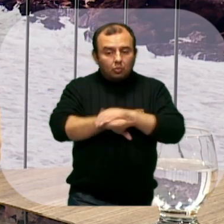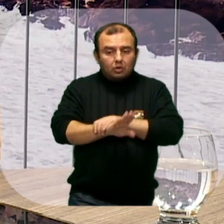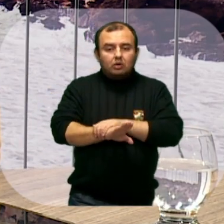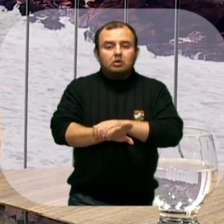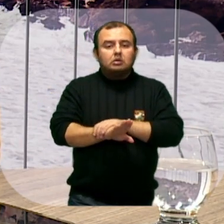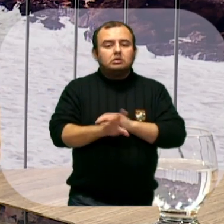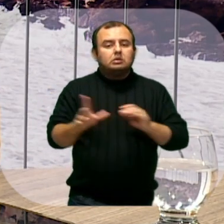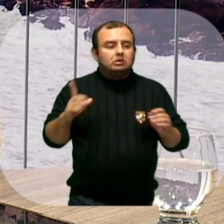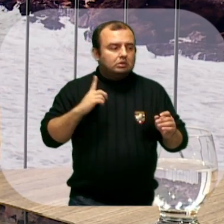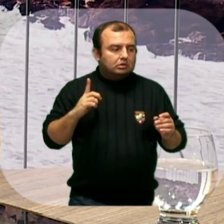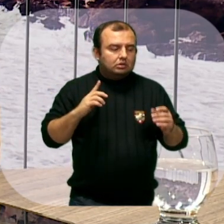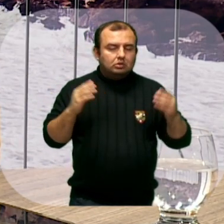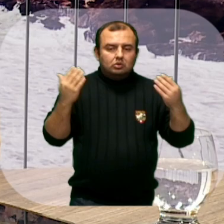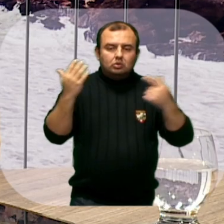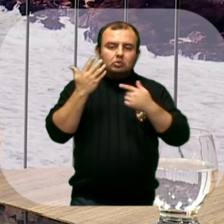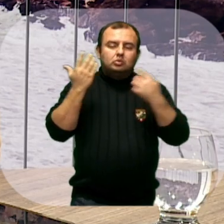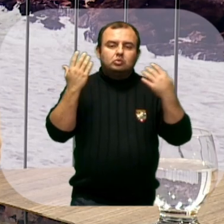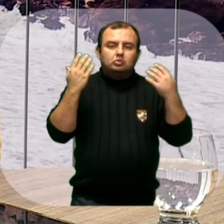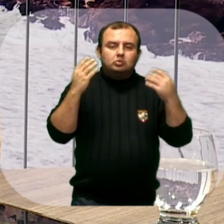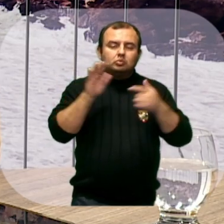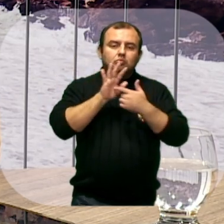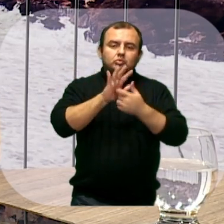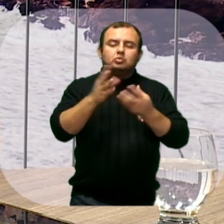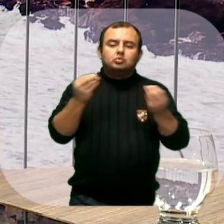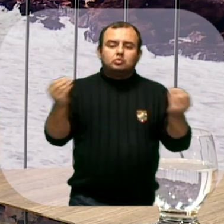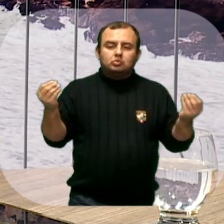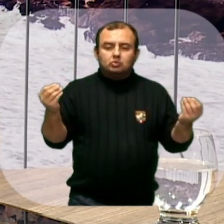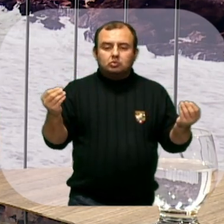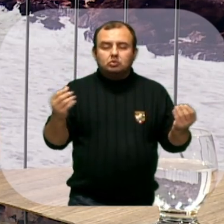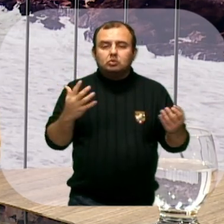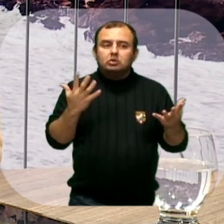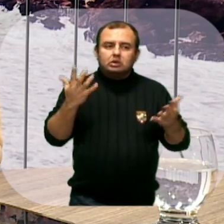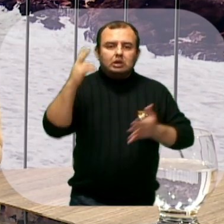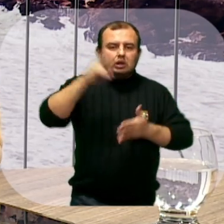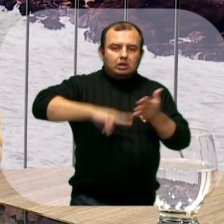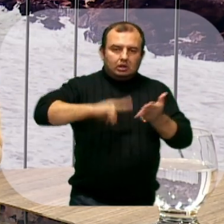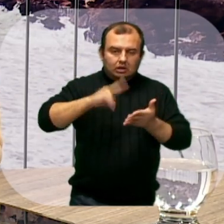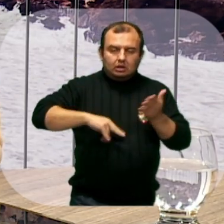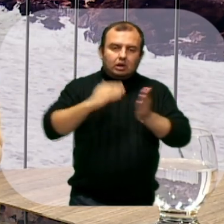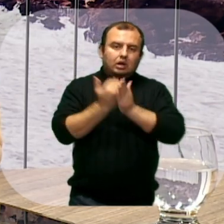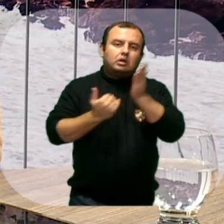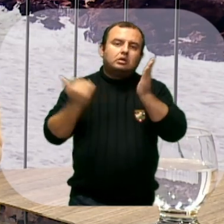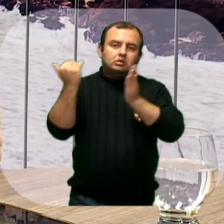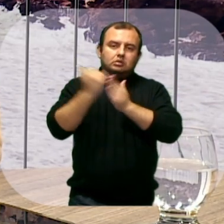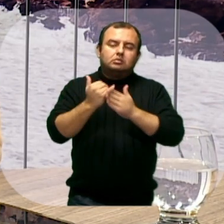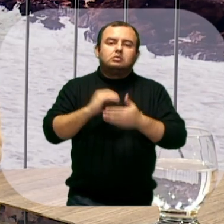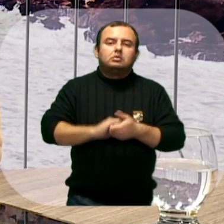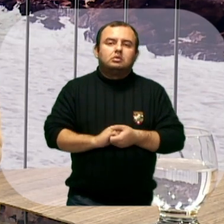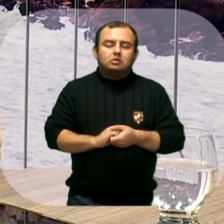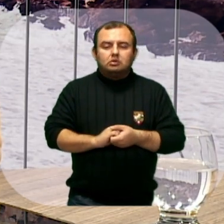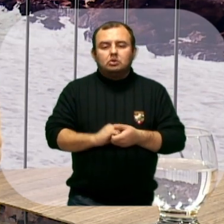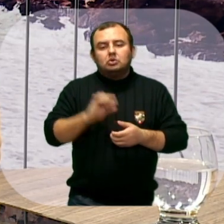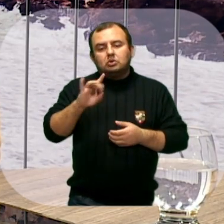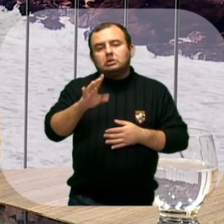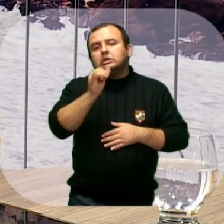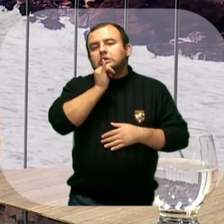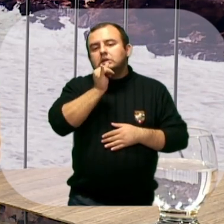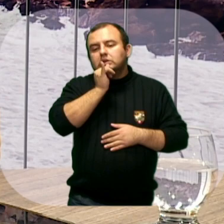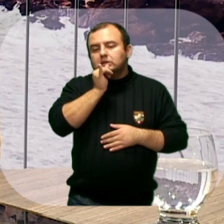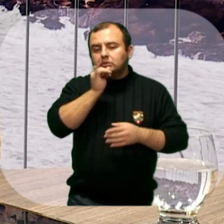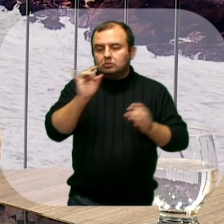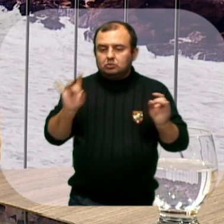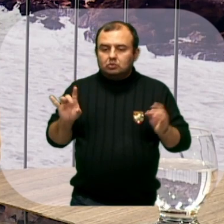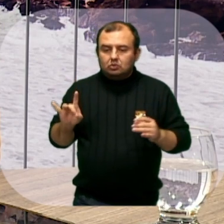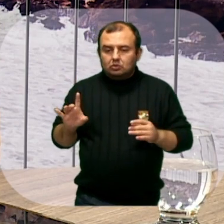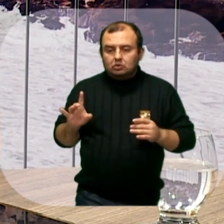elas aparecem muito a partir do instigar da leitura. E só para te dar um exemplo, a gente se